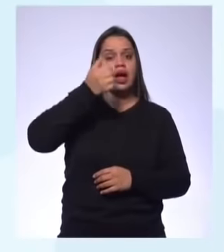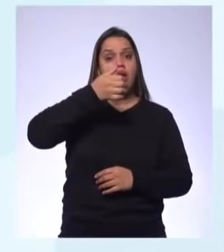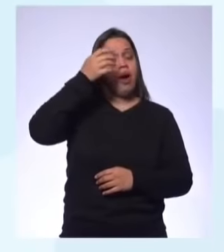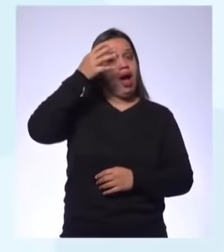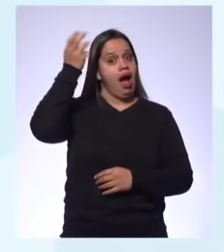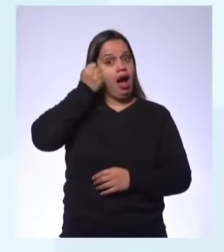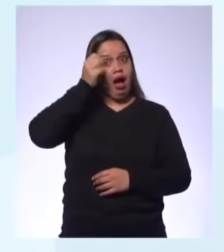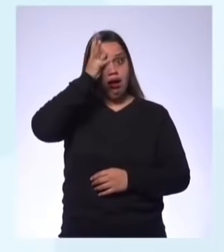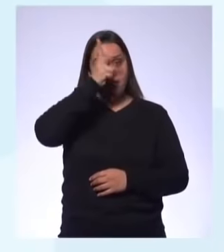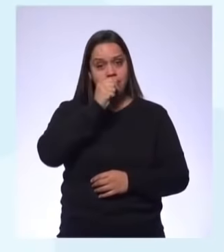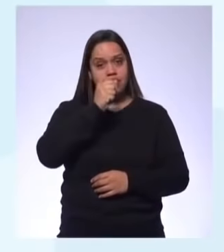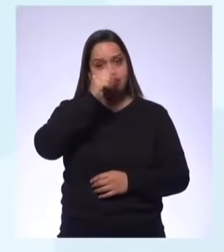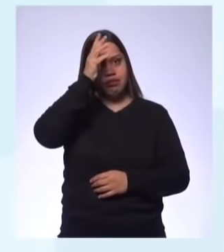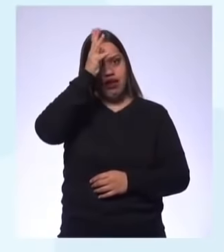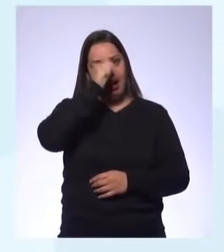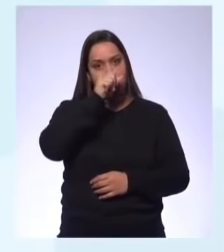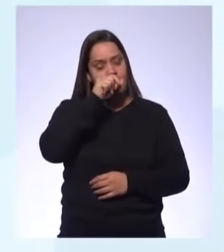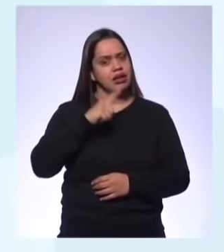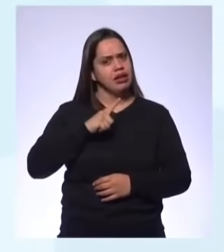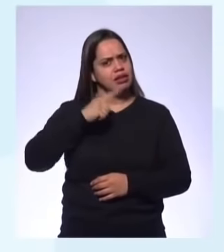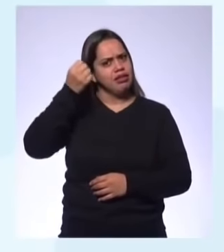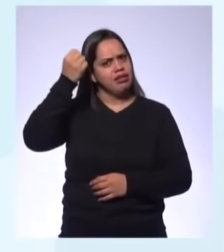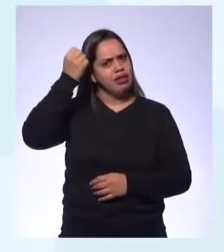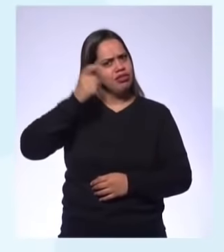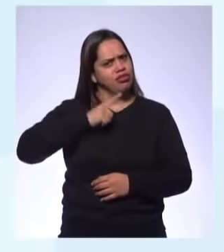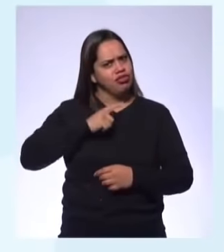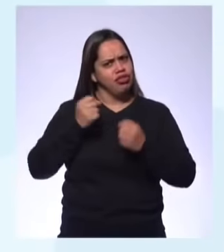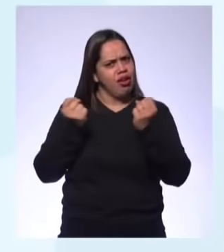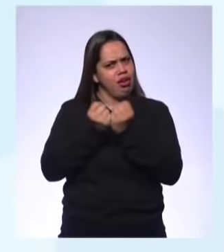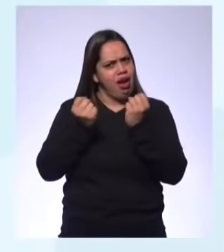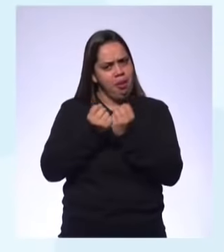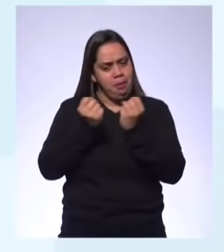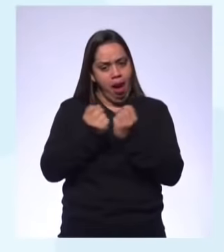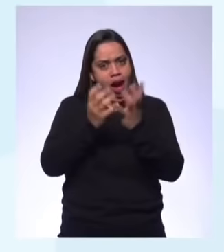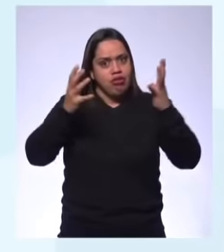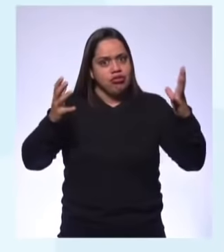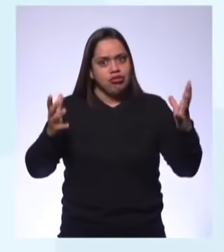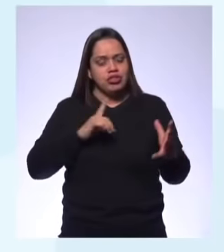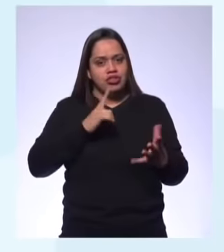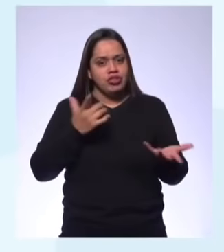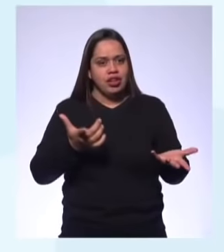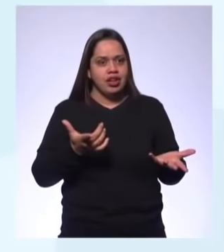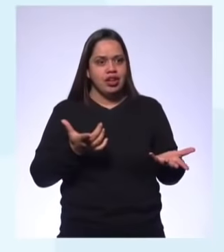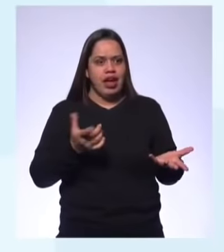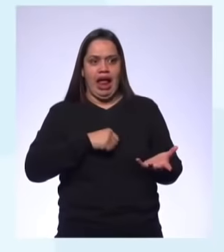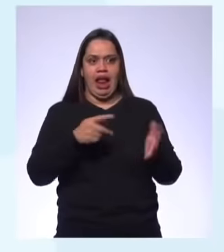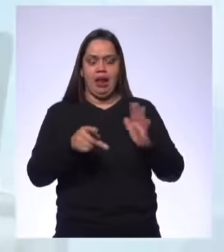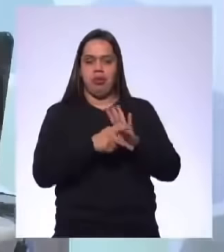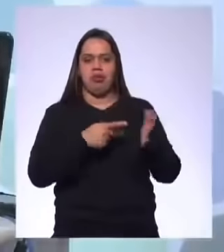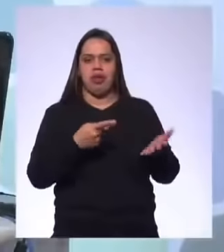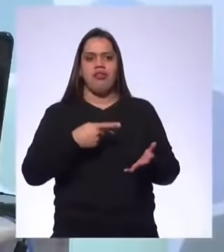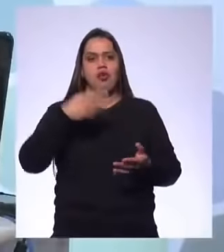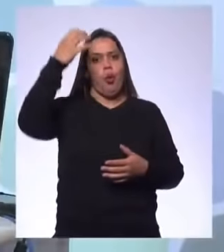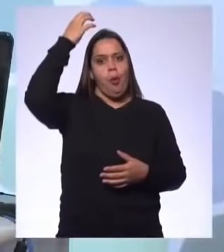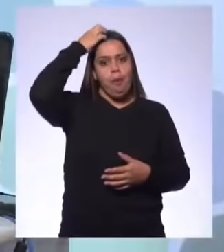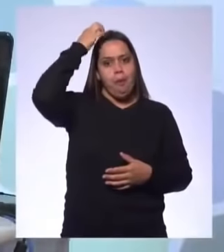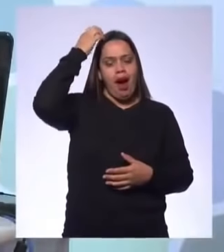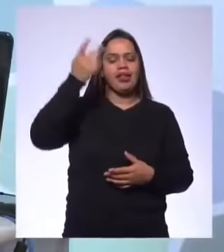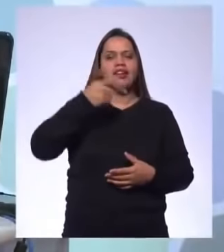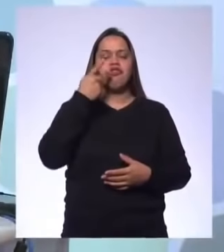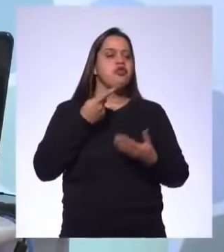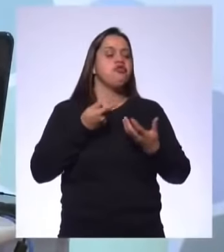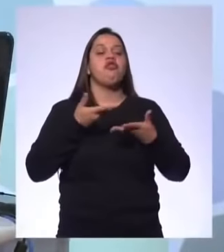magia? Será que ela era encantada, hein, Mônica? É, Tadinha, era ela foi má. tão culpada que ela falou assim: vou botar pérola pra esse povo não me encher o saco,